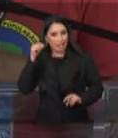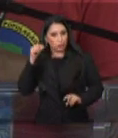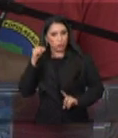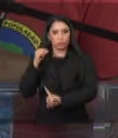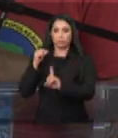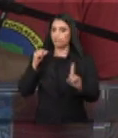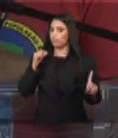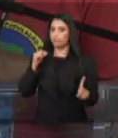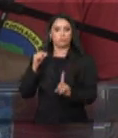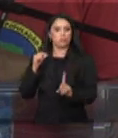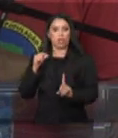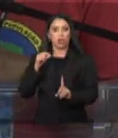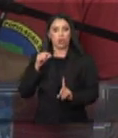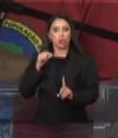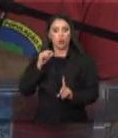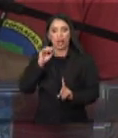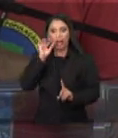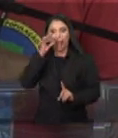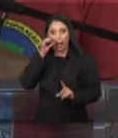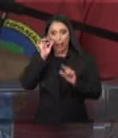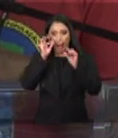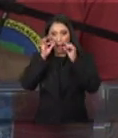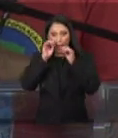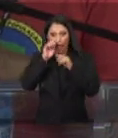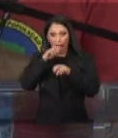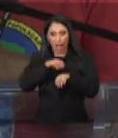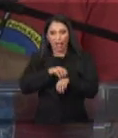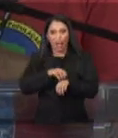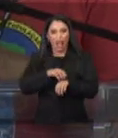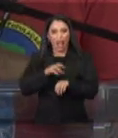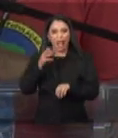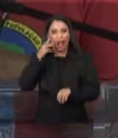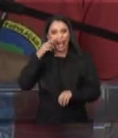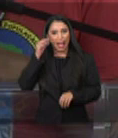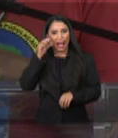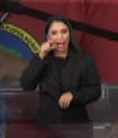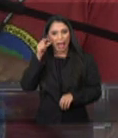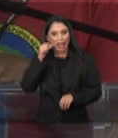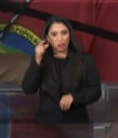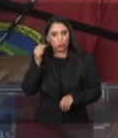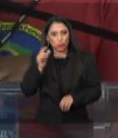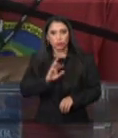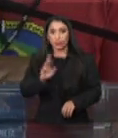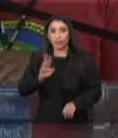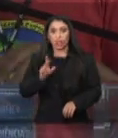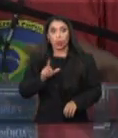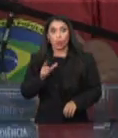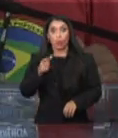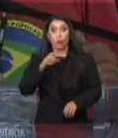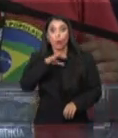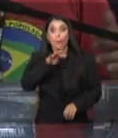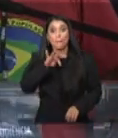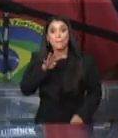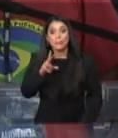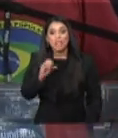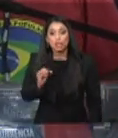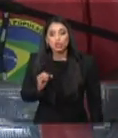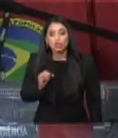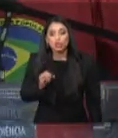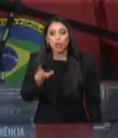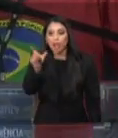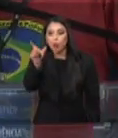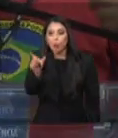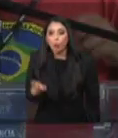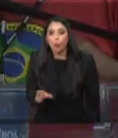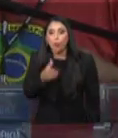não era um rato o bicho meu Deus era um homem e Esse homem é